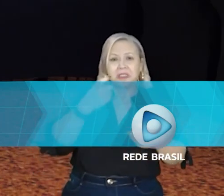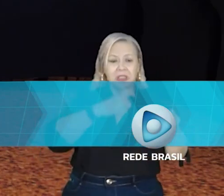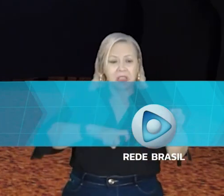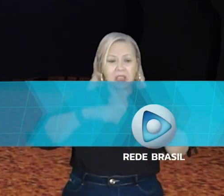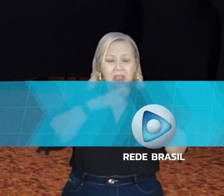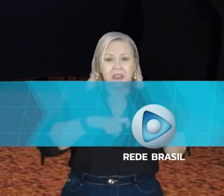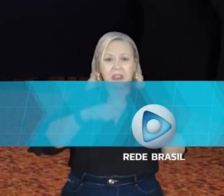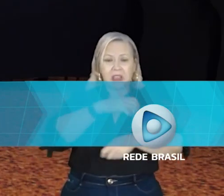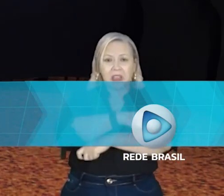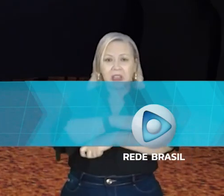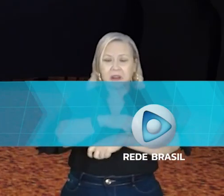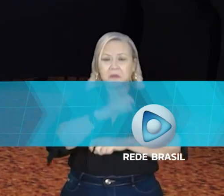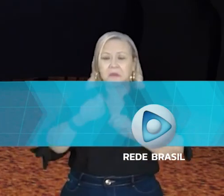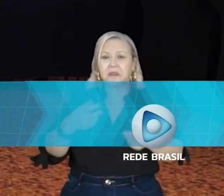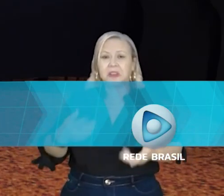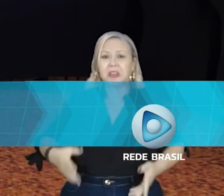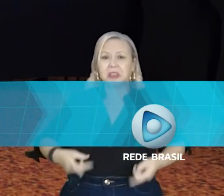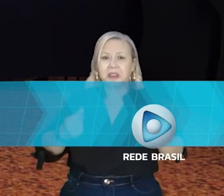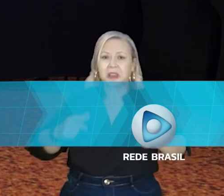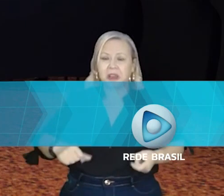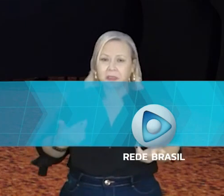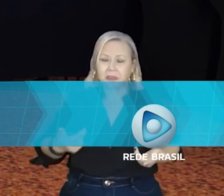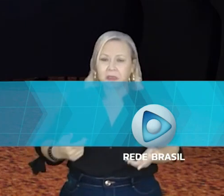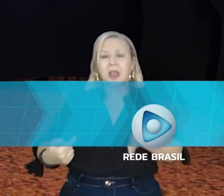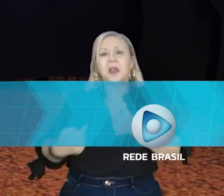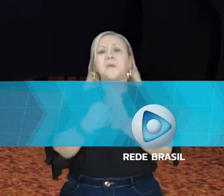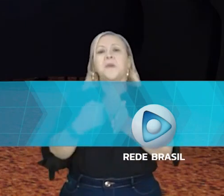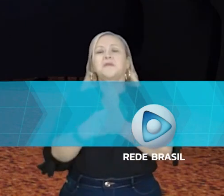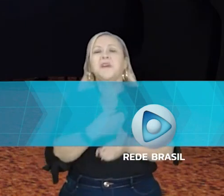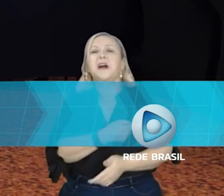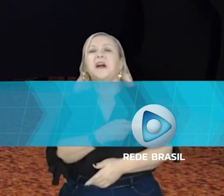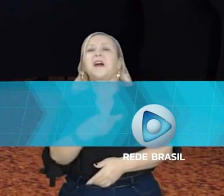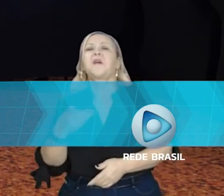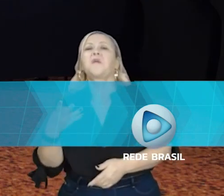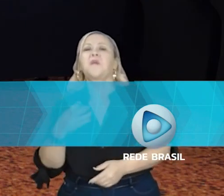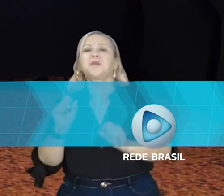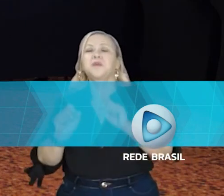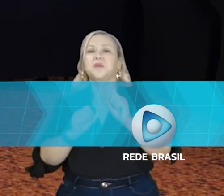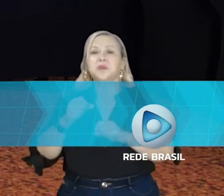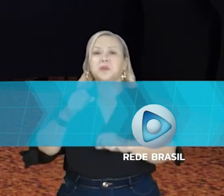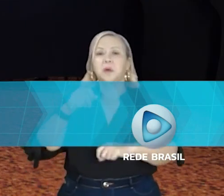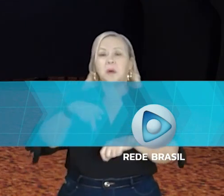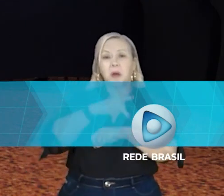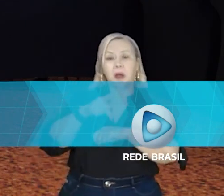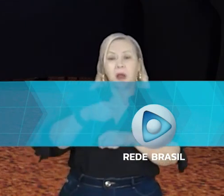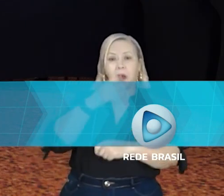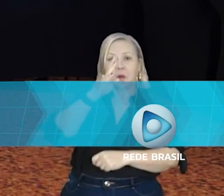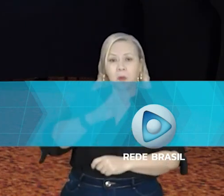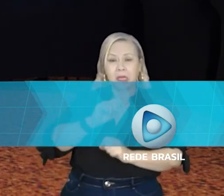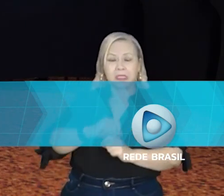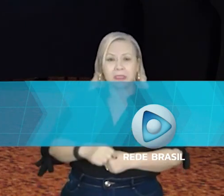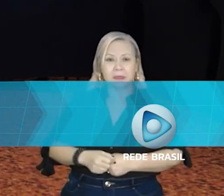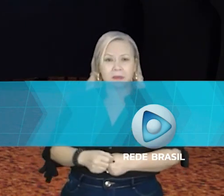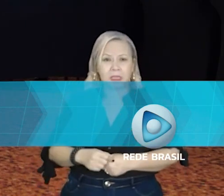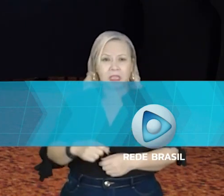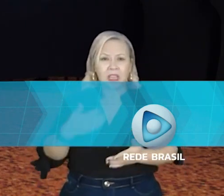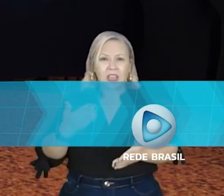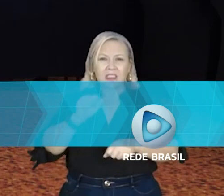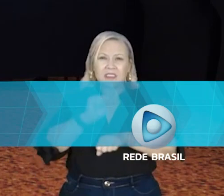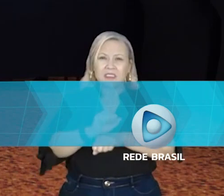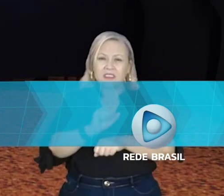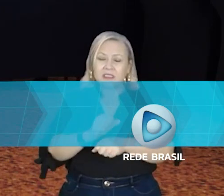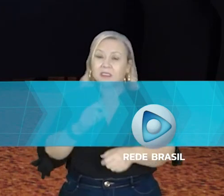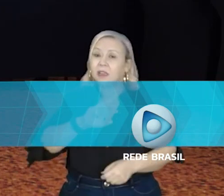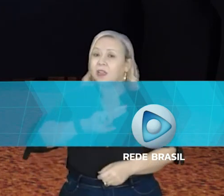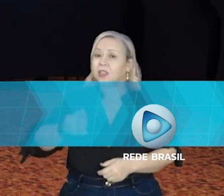que nos perguntar quanto custou ao país a gente não investir nessas coisas no tempo certo que outros